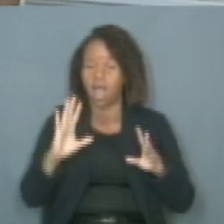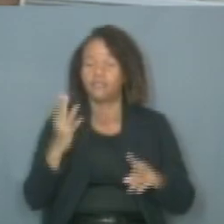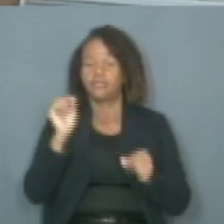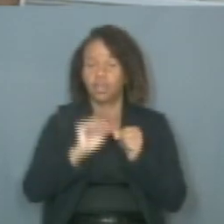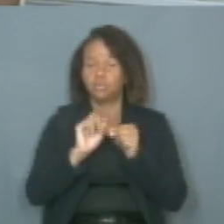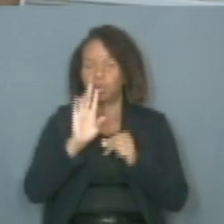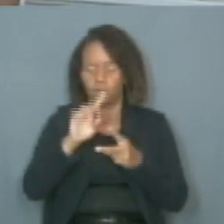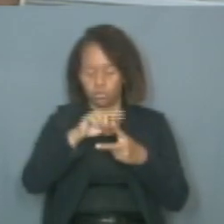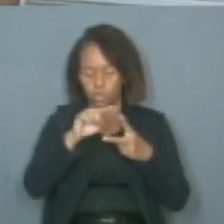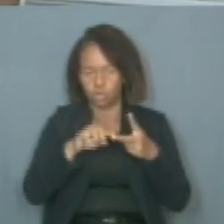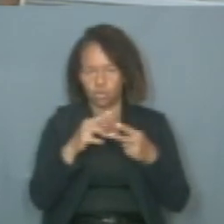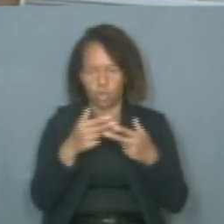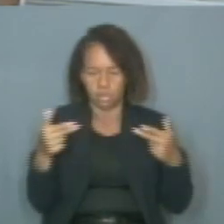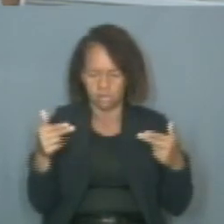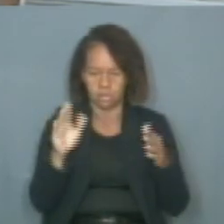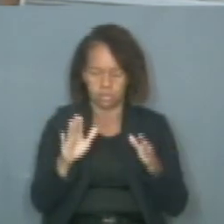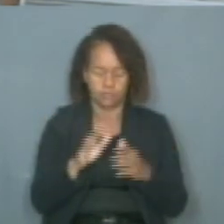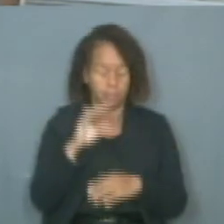situações